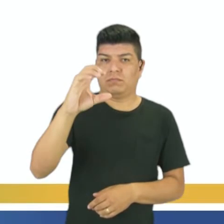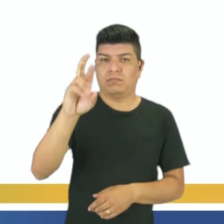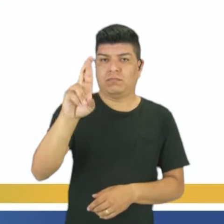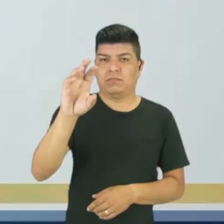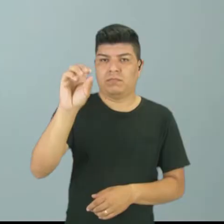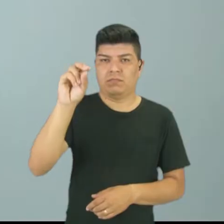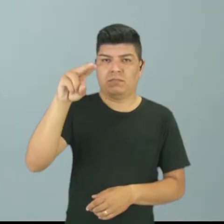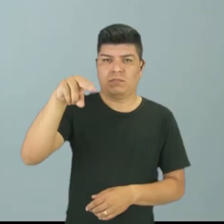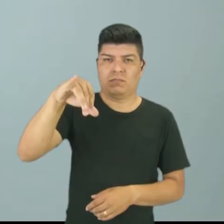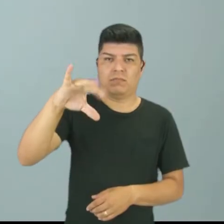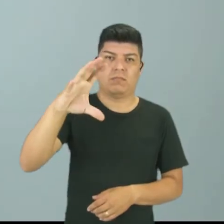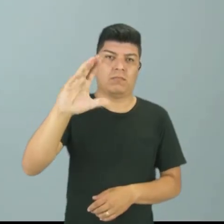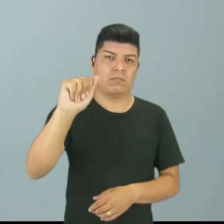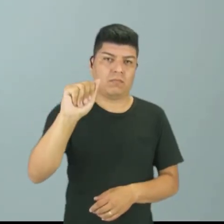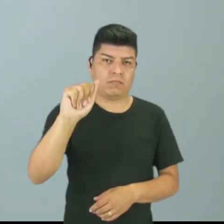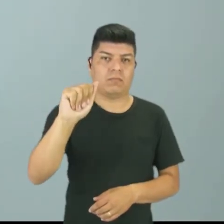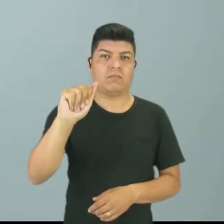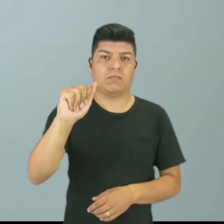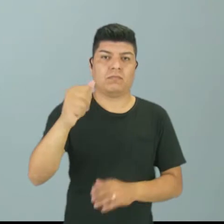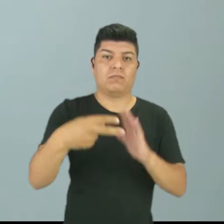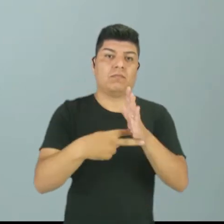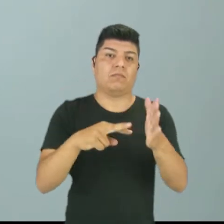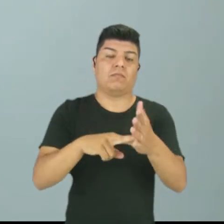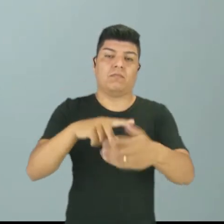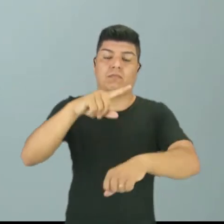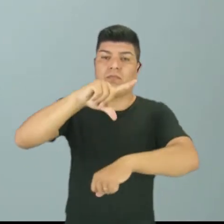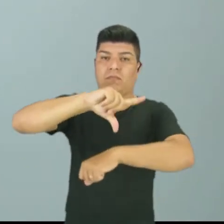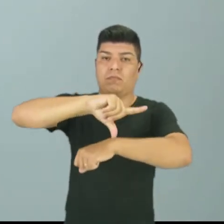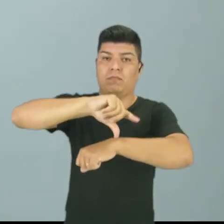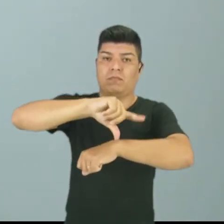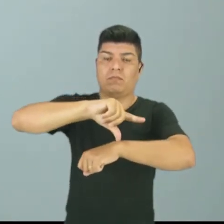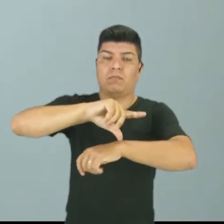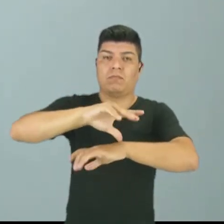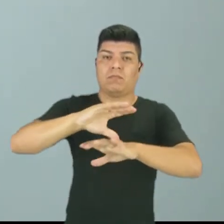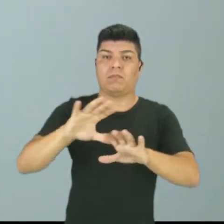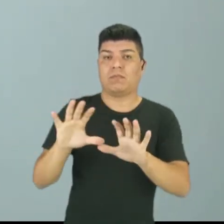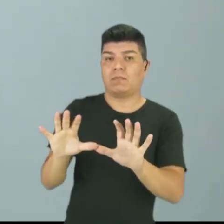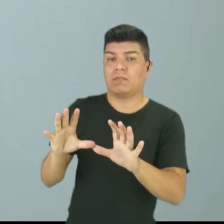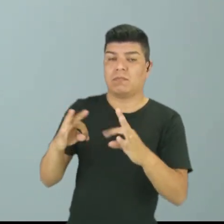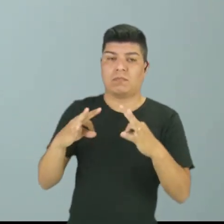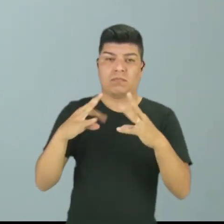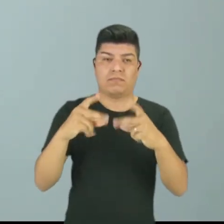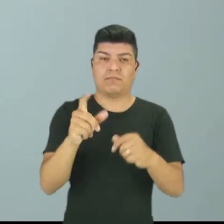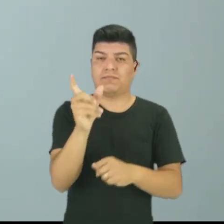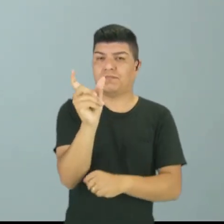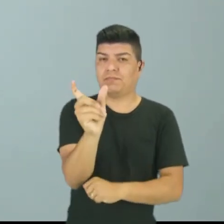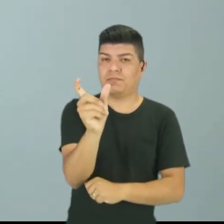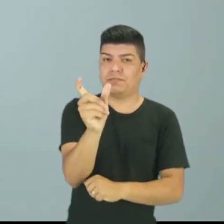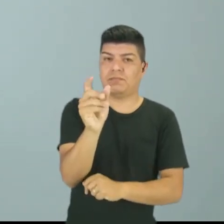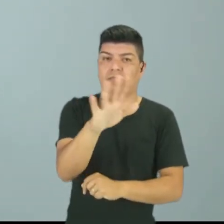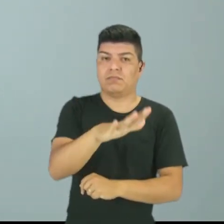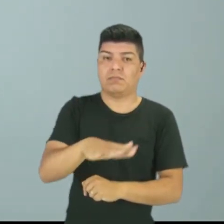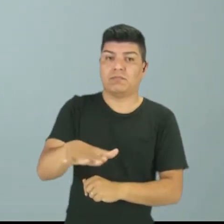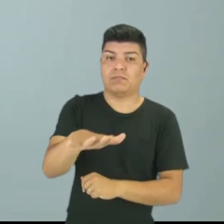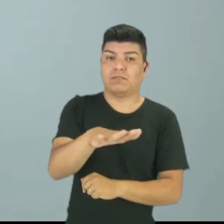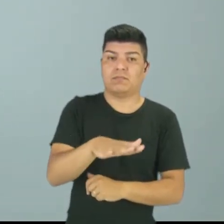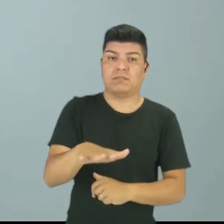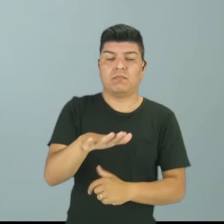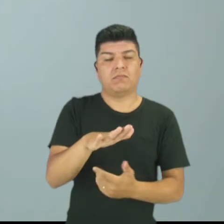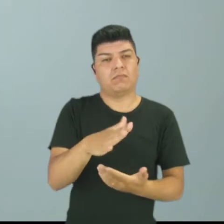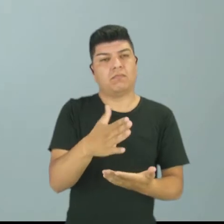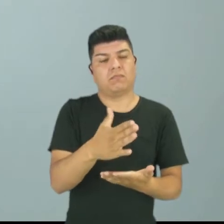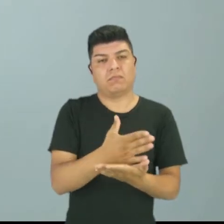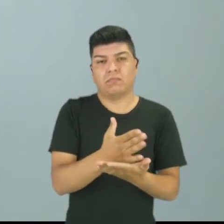é relativo ao tempo. No entanto, toda palavra ela se baseia em